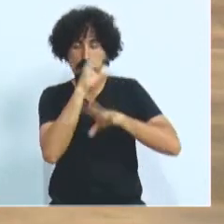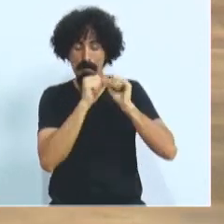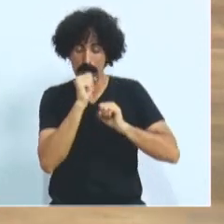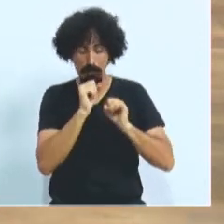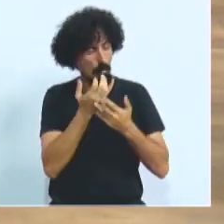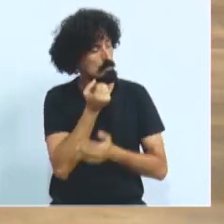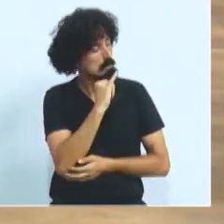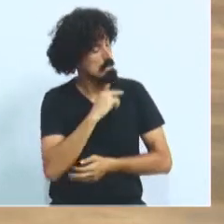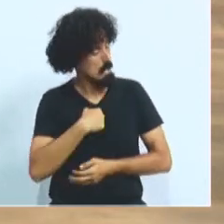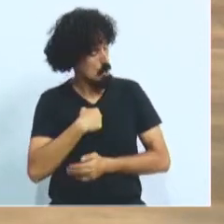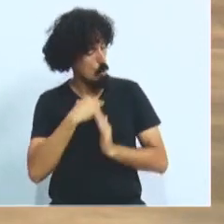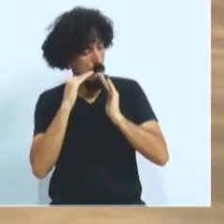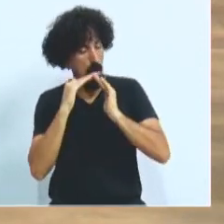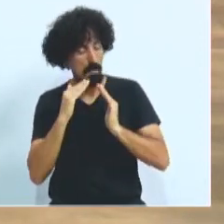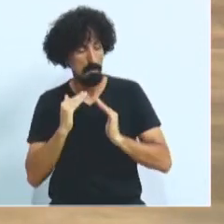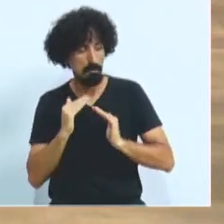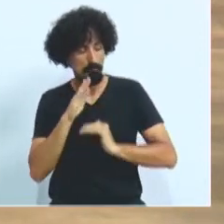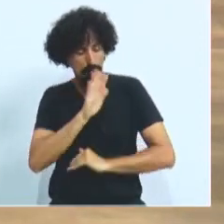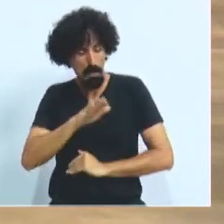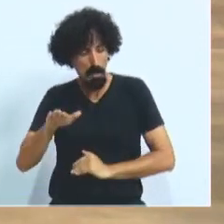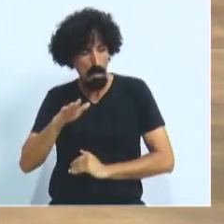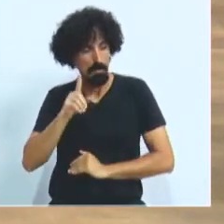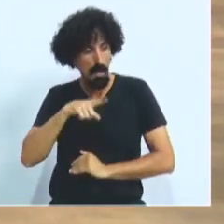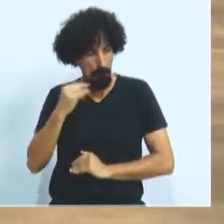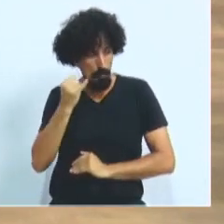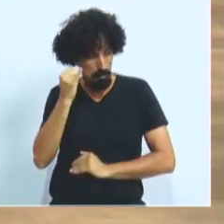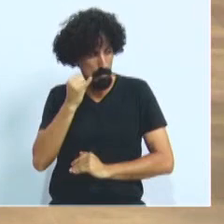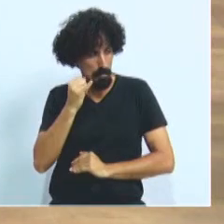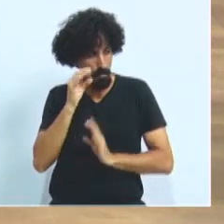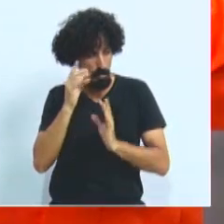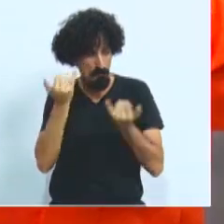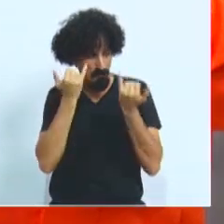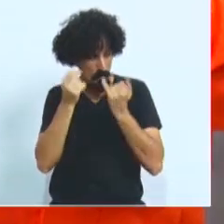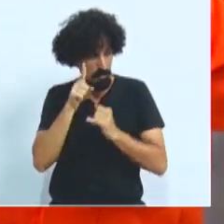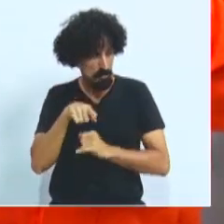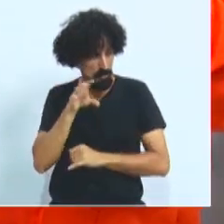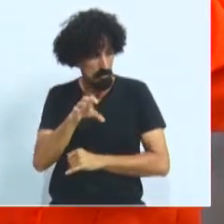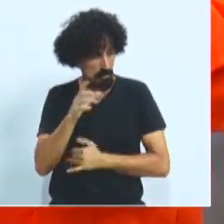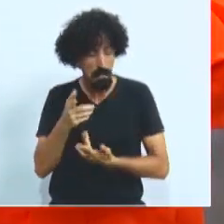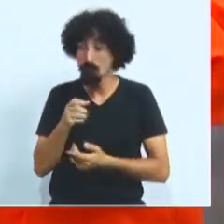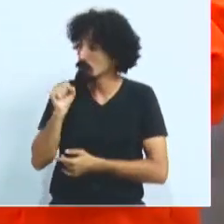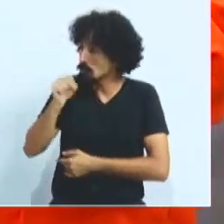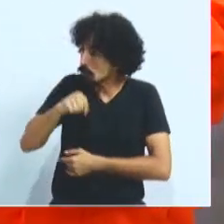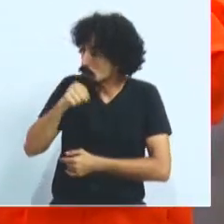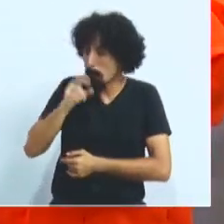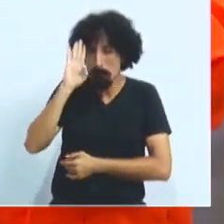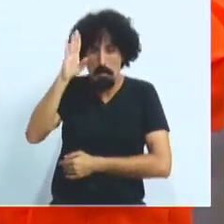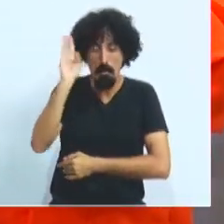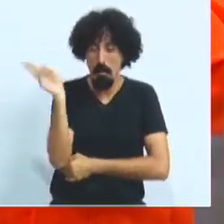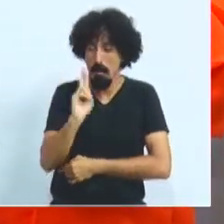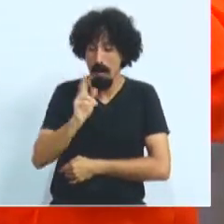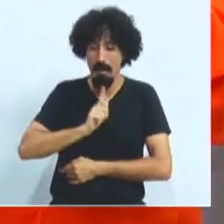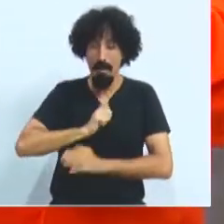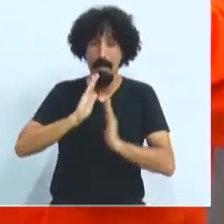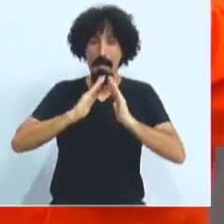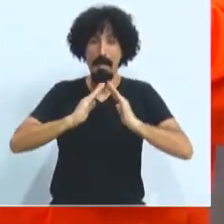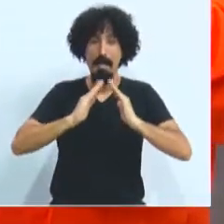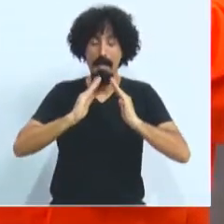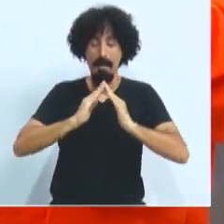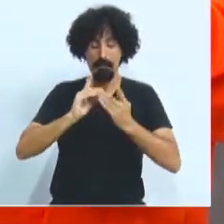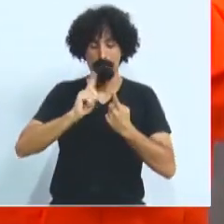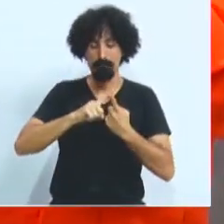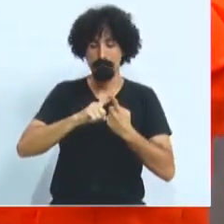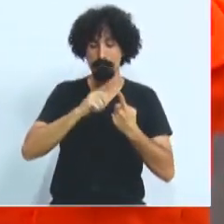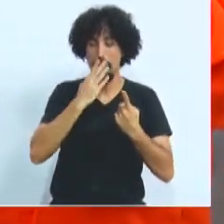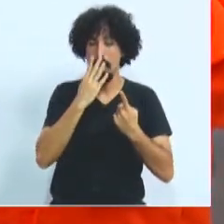casa, é interessante eu buscar esse tipo de informação, né? Muito interessante, principalmente quem tem idoso e criança, porque é muito corriqueiro